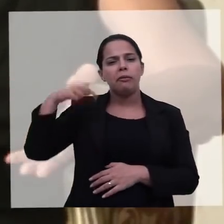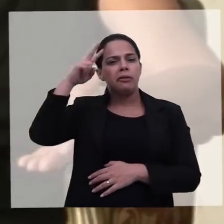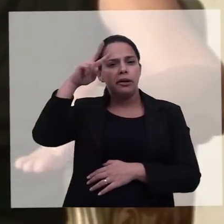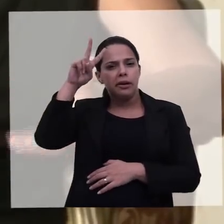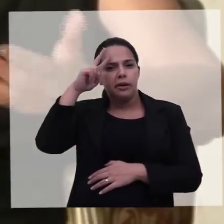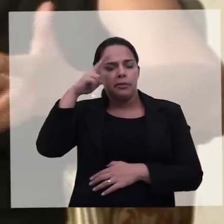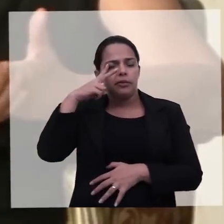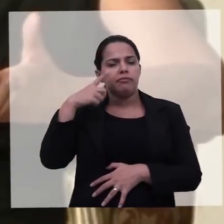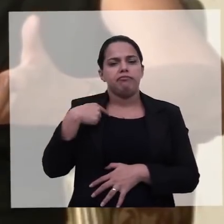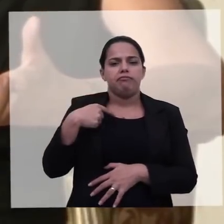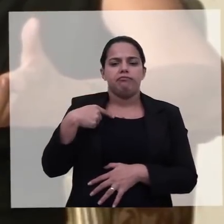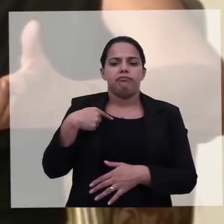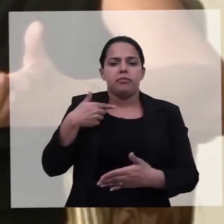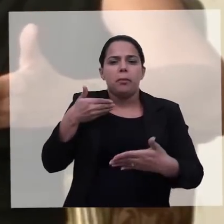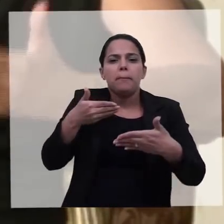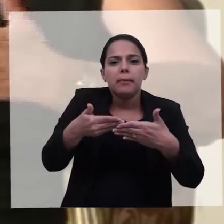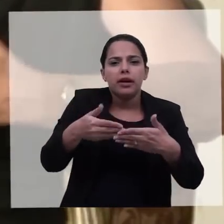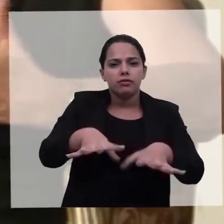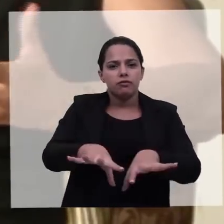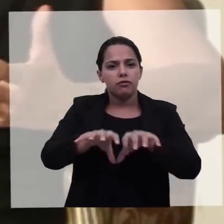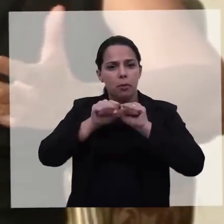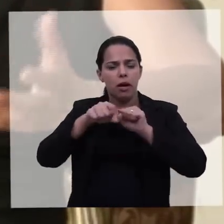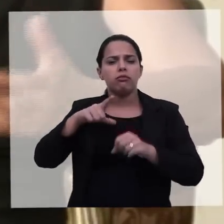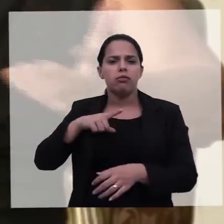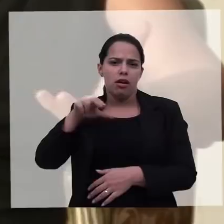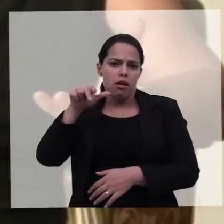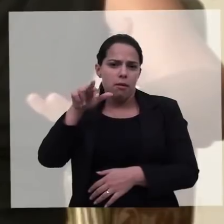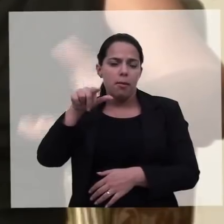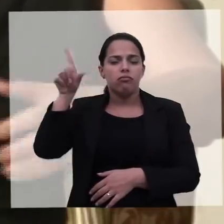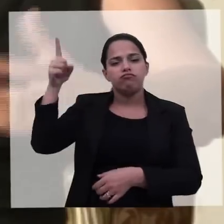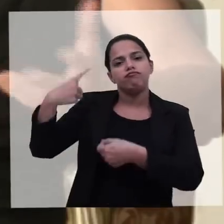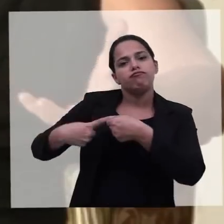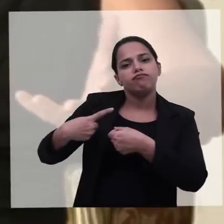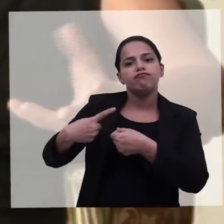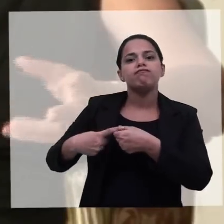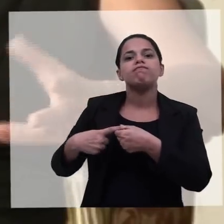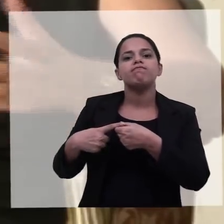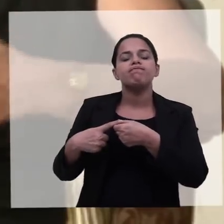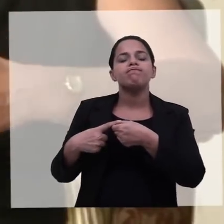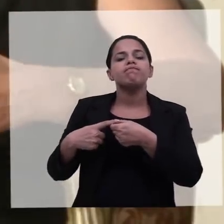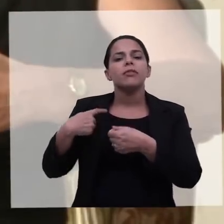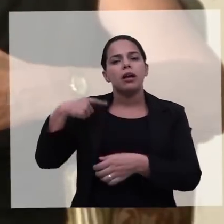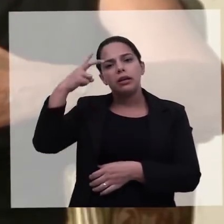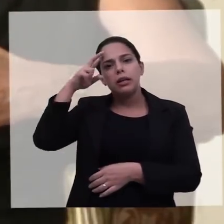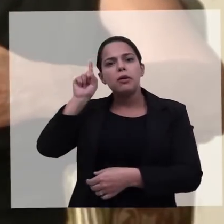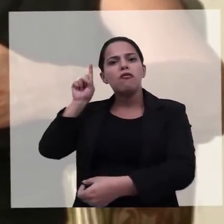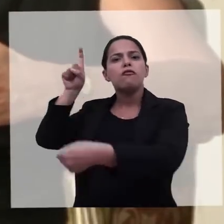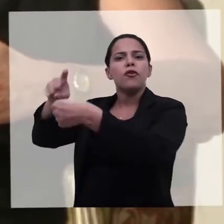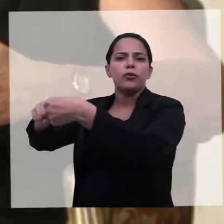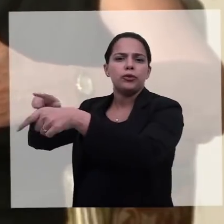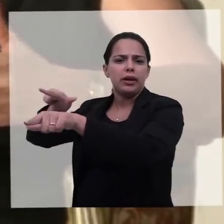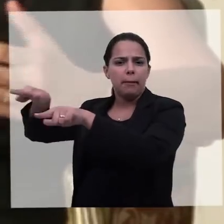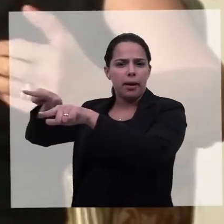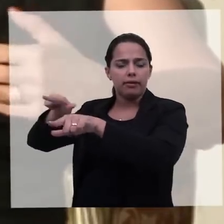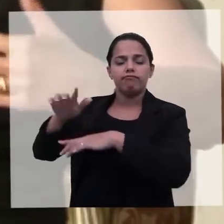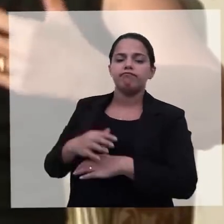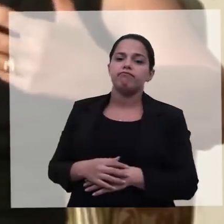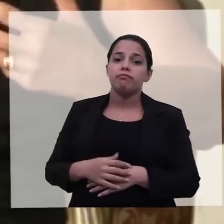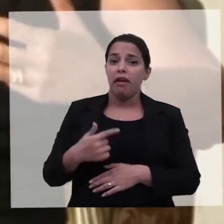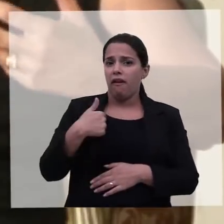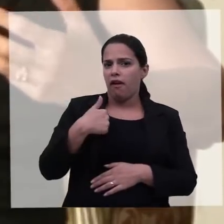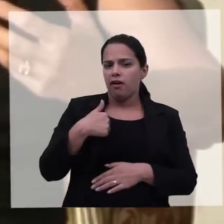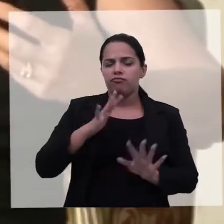estava terminando, eu tenho um irmão, minha família é do interior, tinha propriedades, voltar para trabalhar. Mas eu